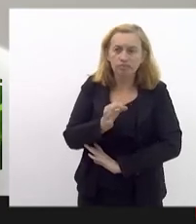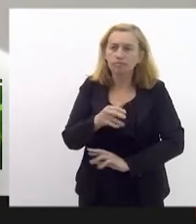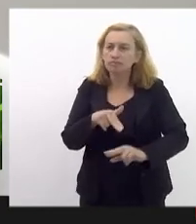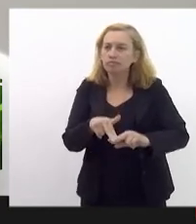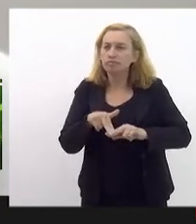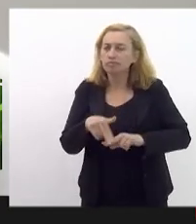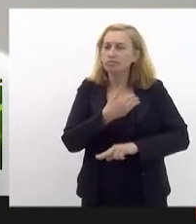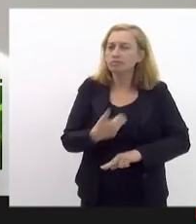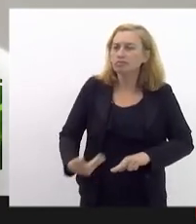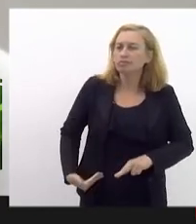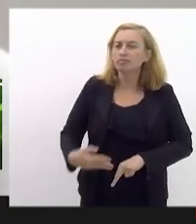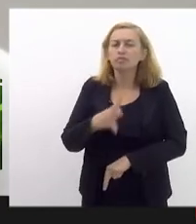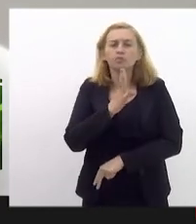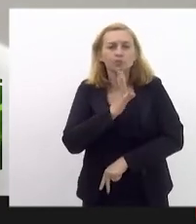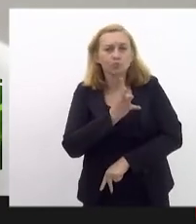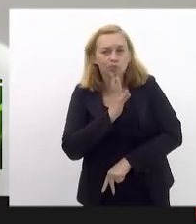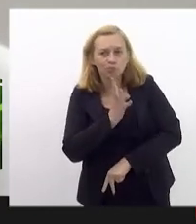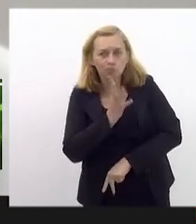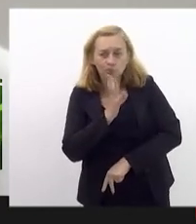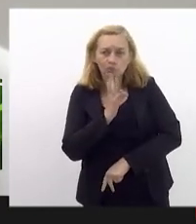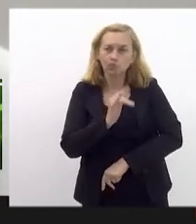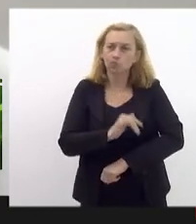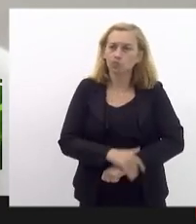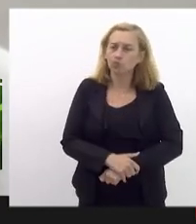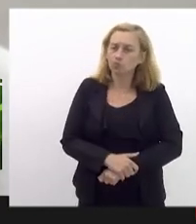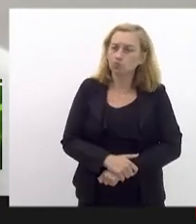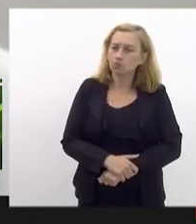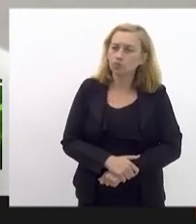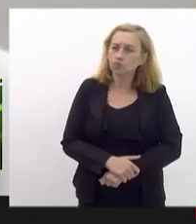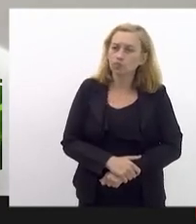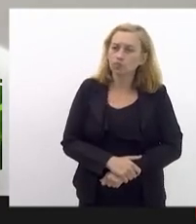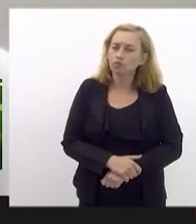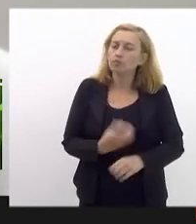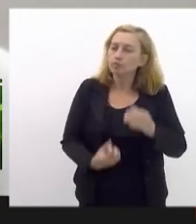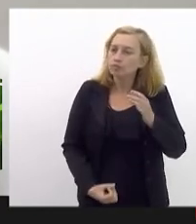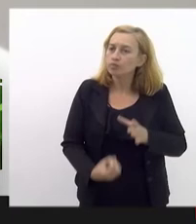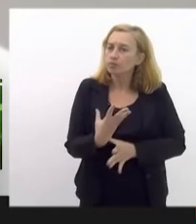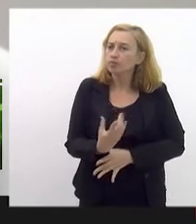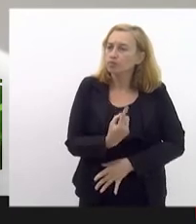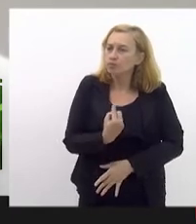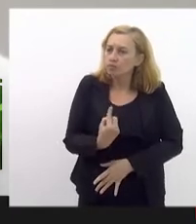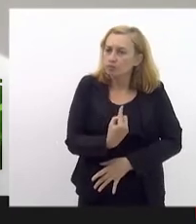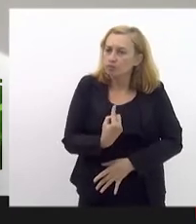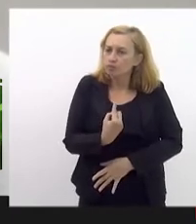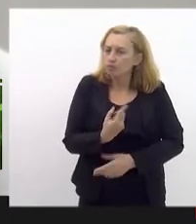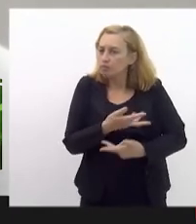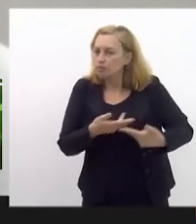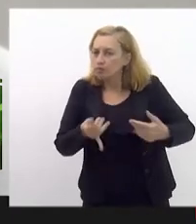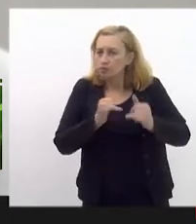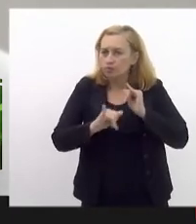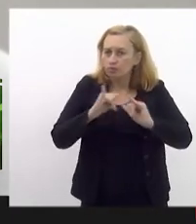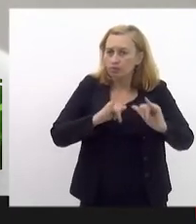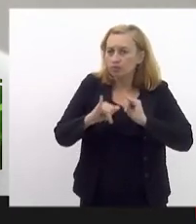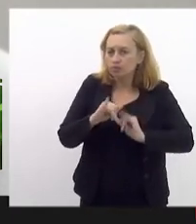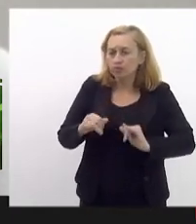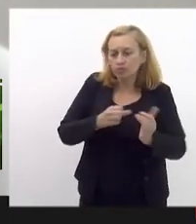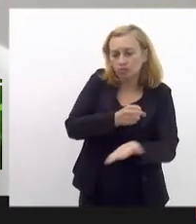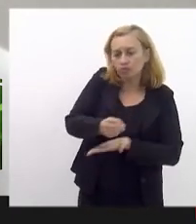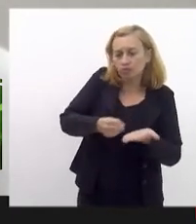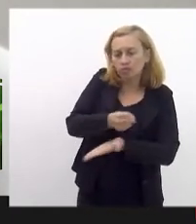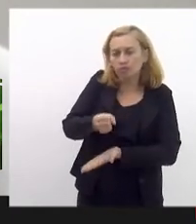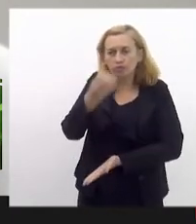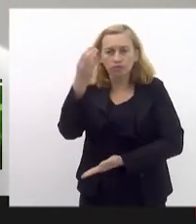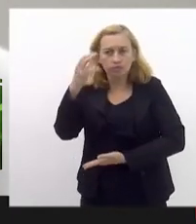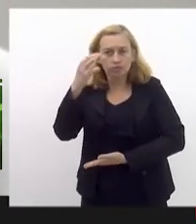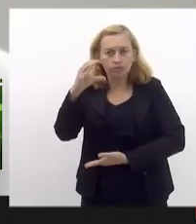do governo ter reconhecido que a gente produzia muitas publicações, a ciência básica ia muito bem,